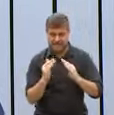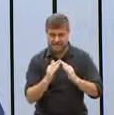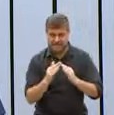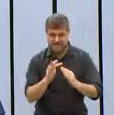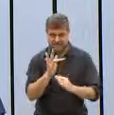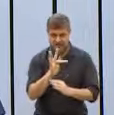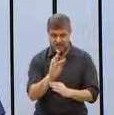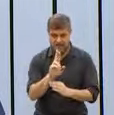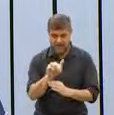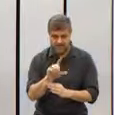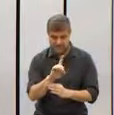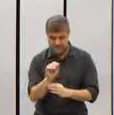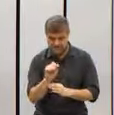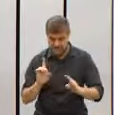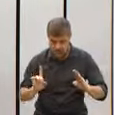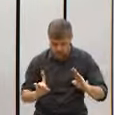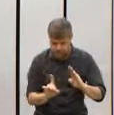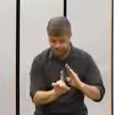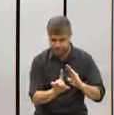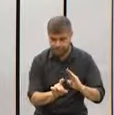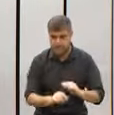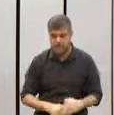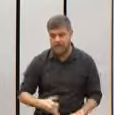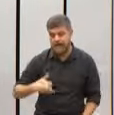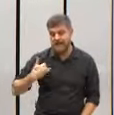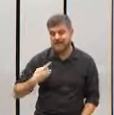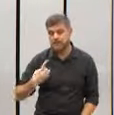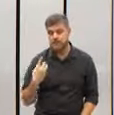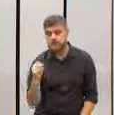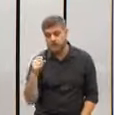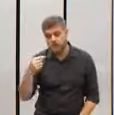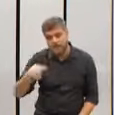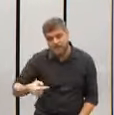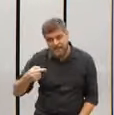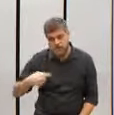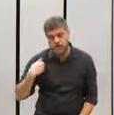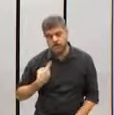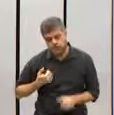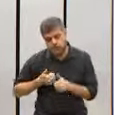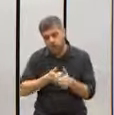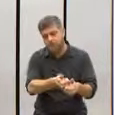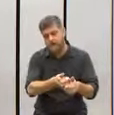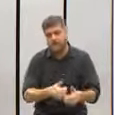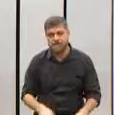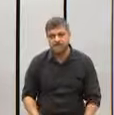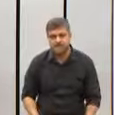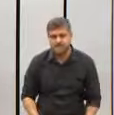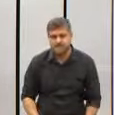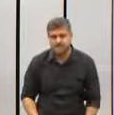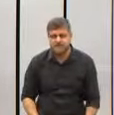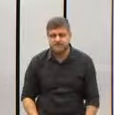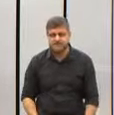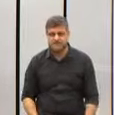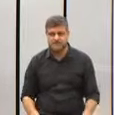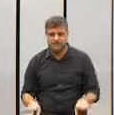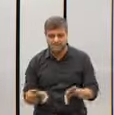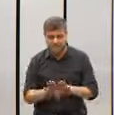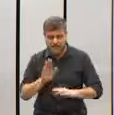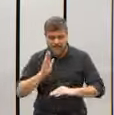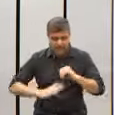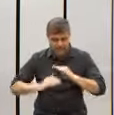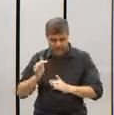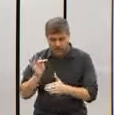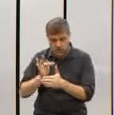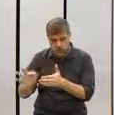Sim. Que é a medida de internação. Agora, quando a gente fala nessa intervenção e muitas vezes na ação